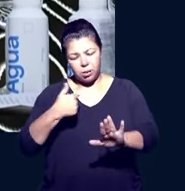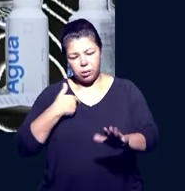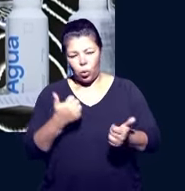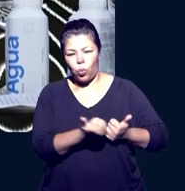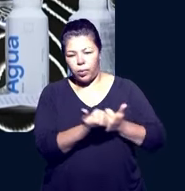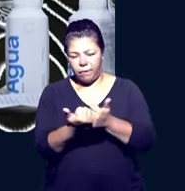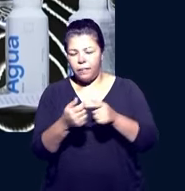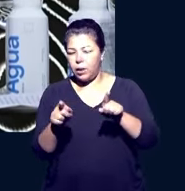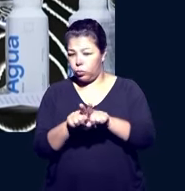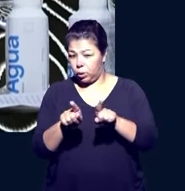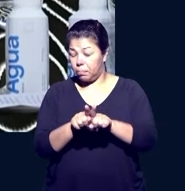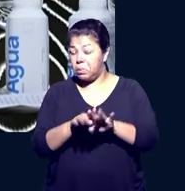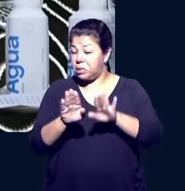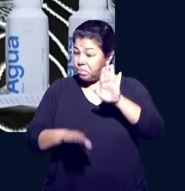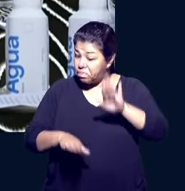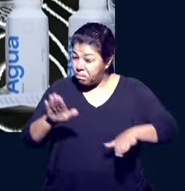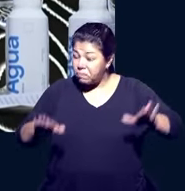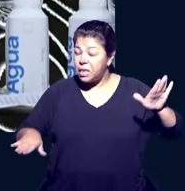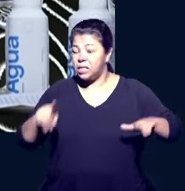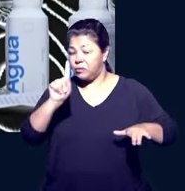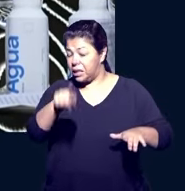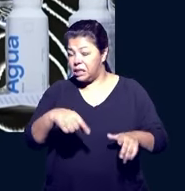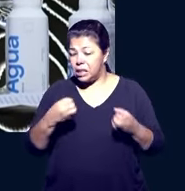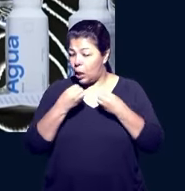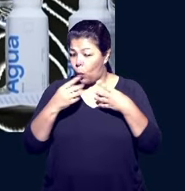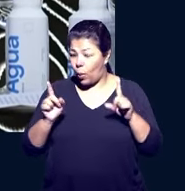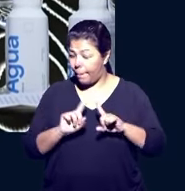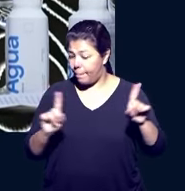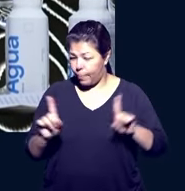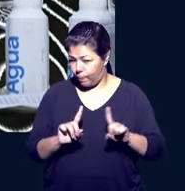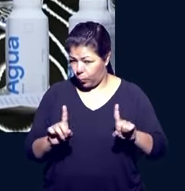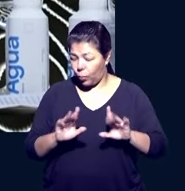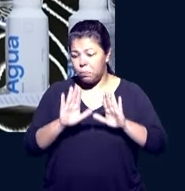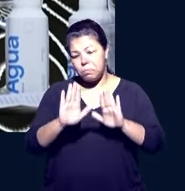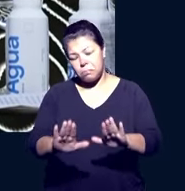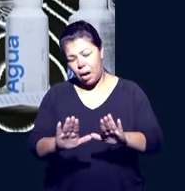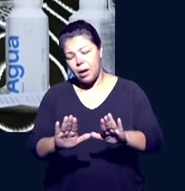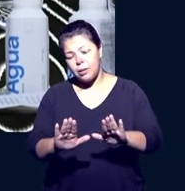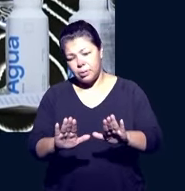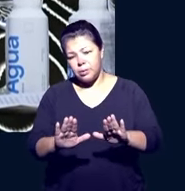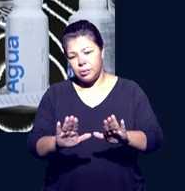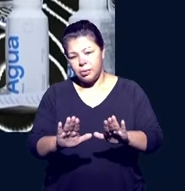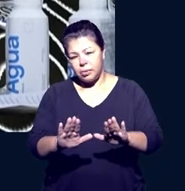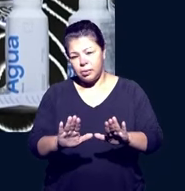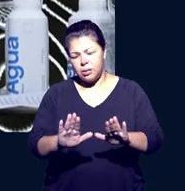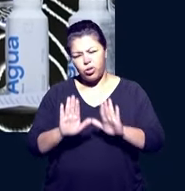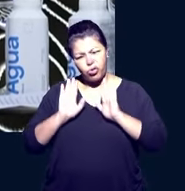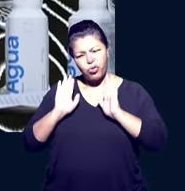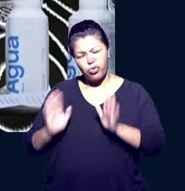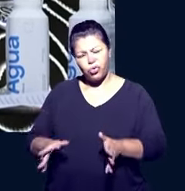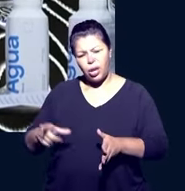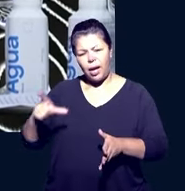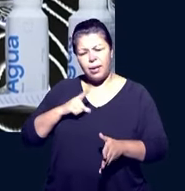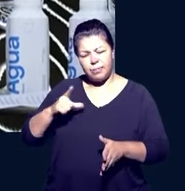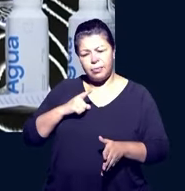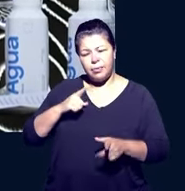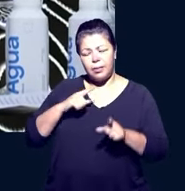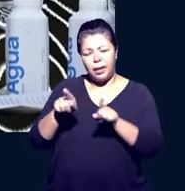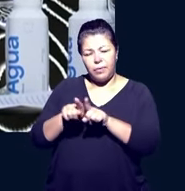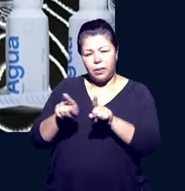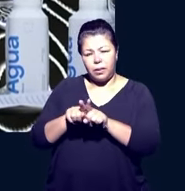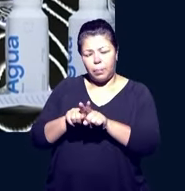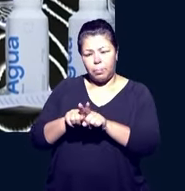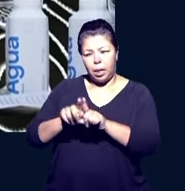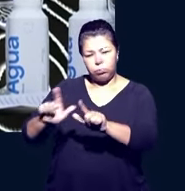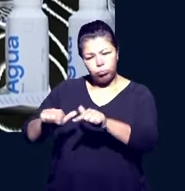um fato negativo mas eu acho que ele que ela já foi eh enfrentada adequadamente no âmbito do próprio